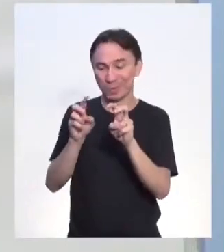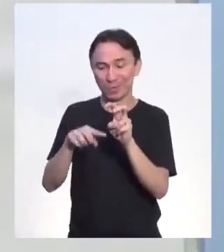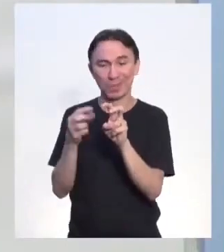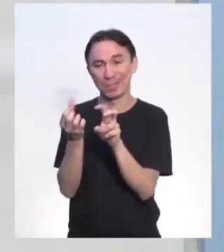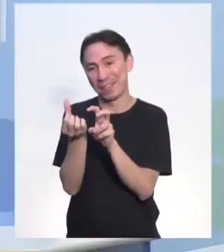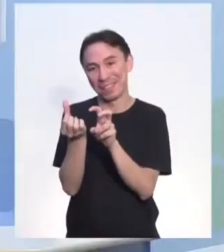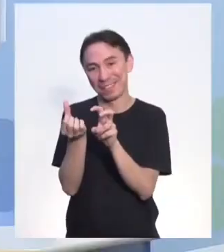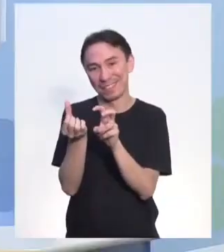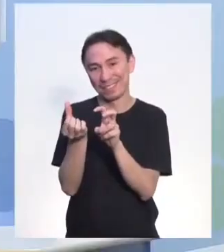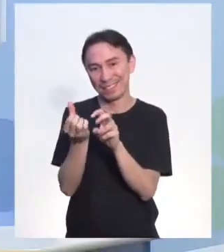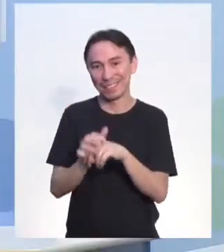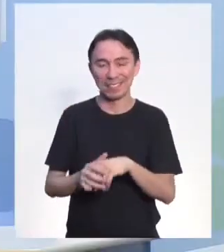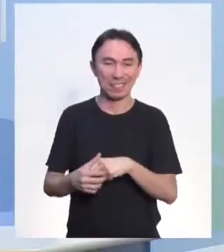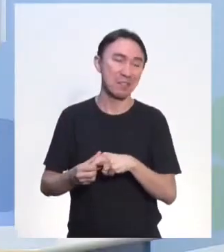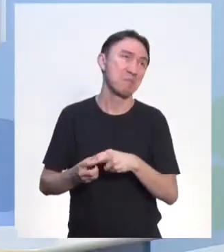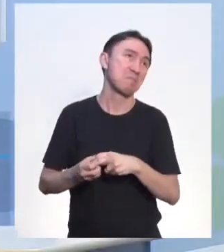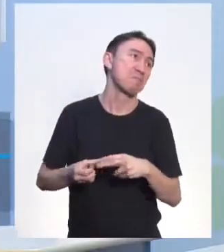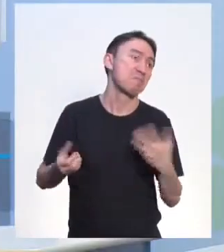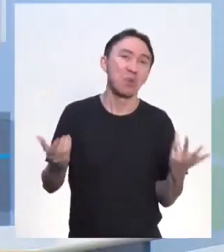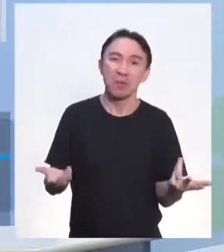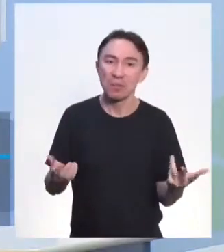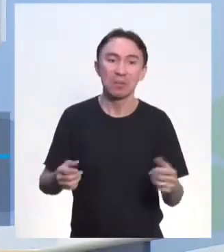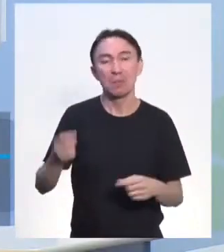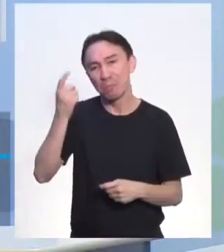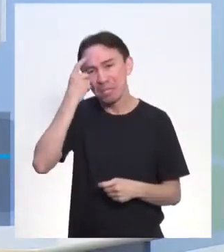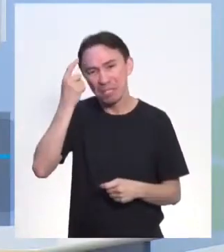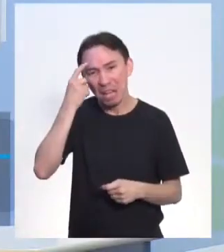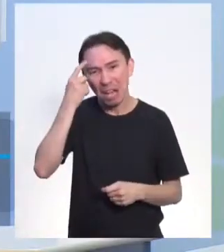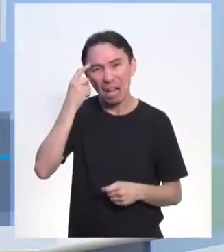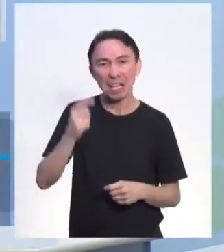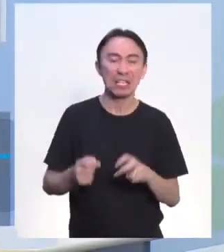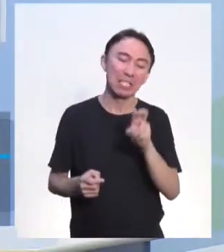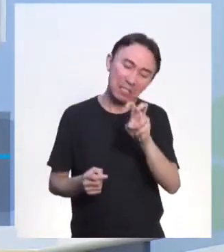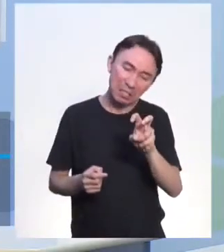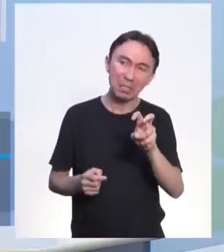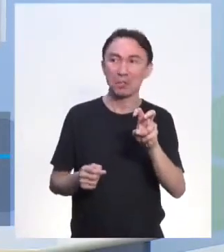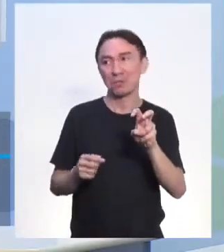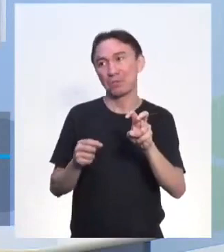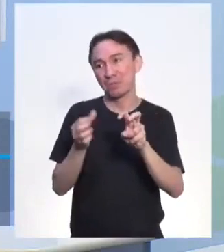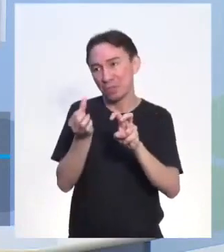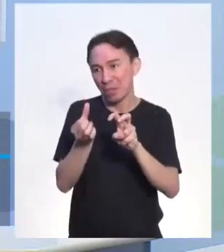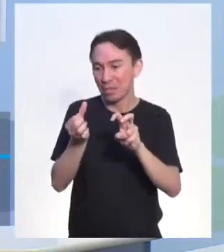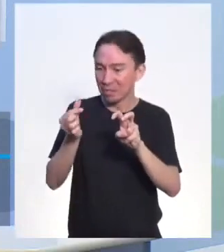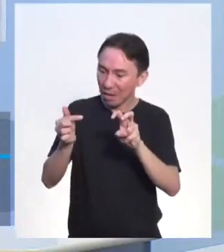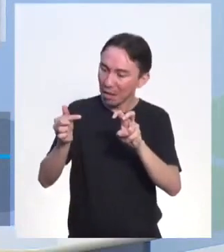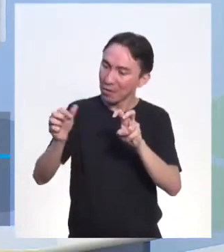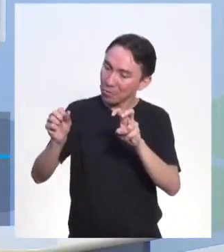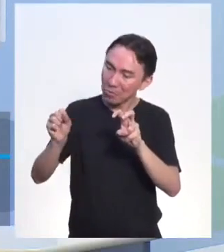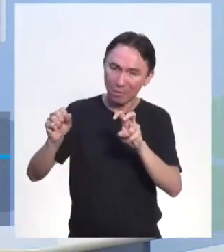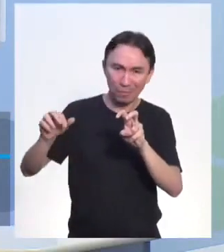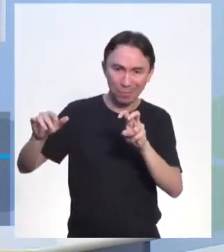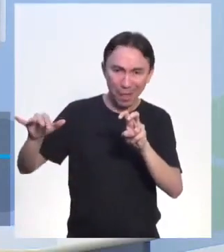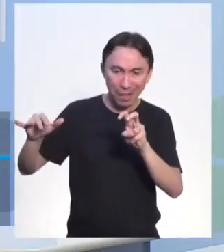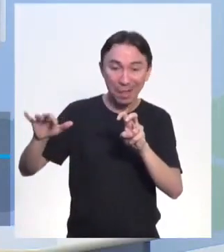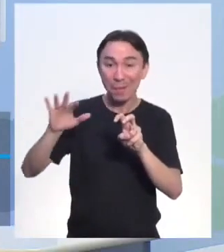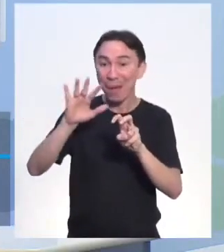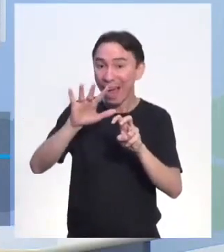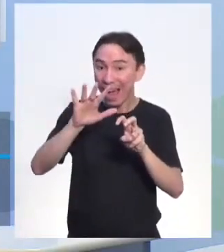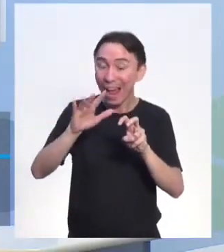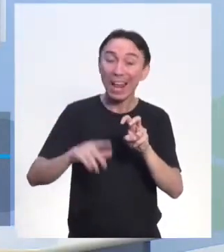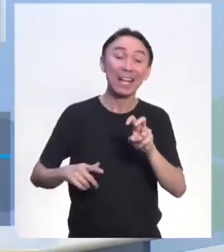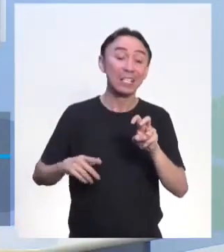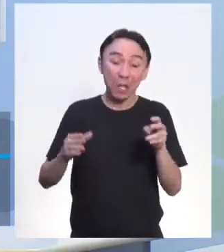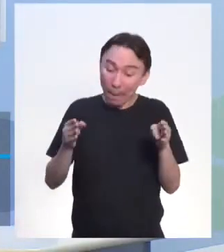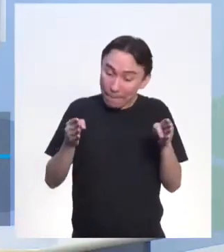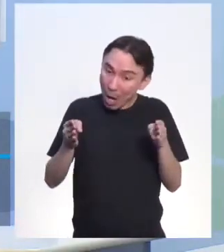quando a gente fala maior ou igual, a gente podia pensar 5, 6, 7, 8, 9. Mas no dado, dentro do nosso